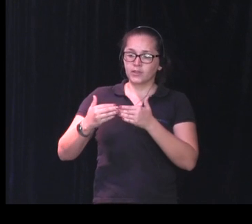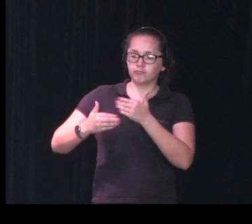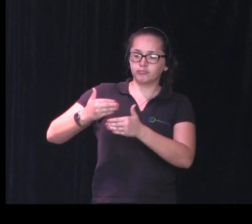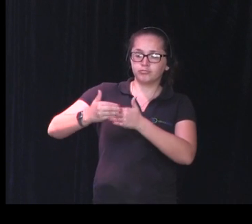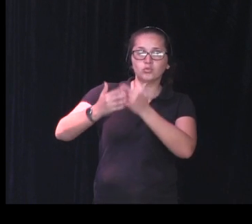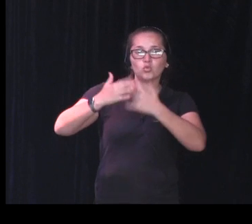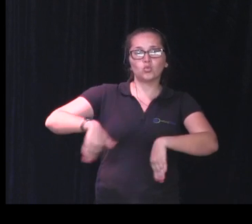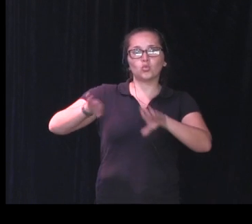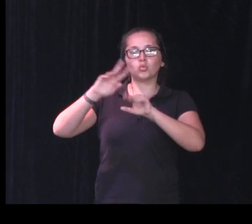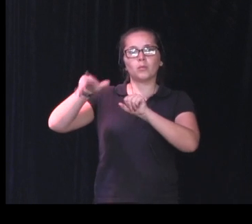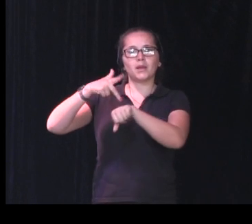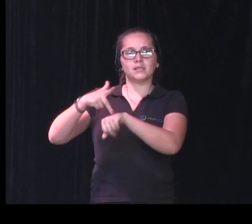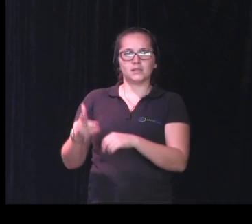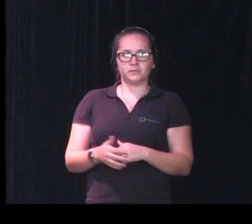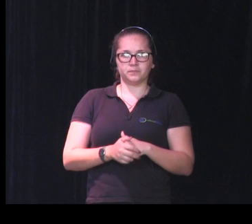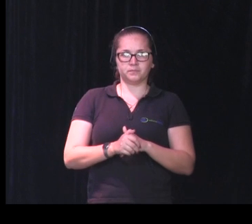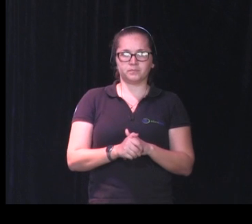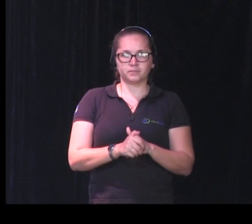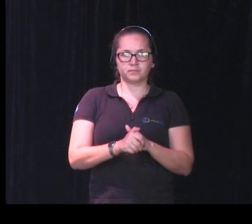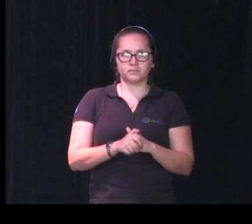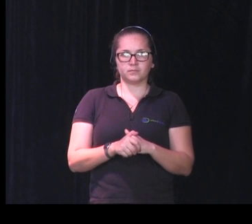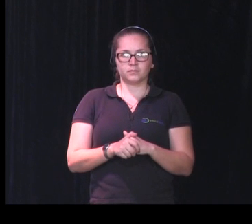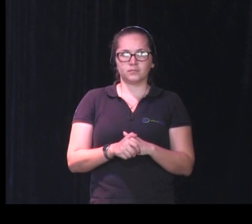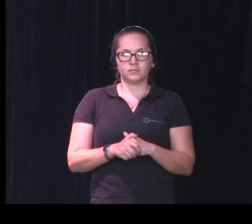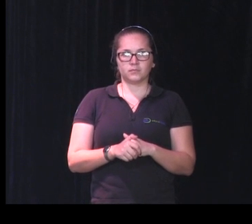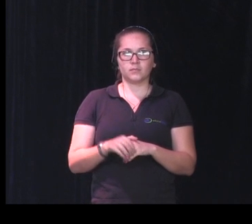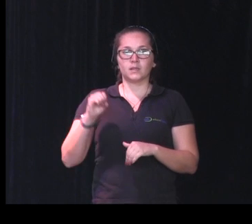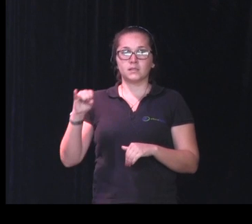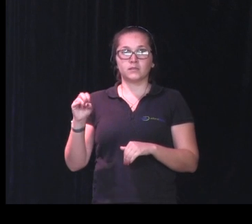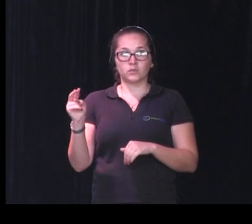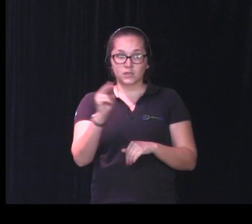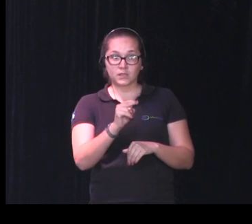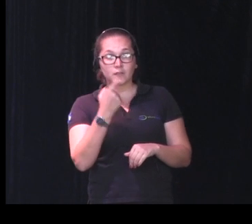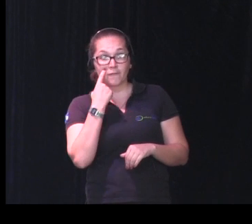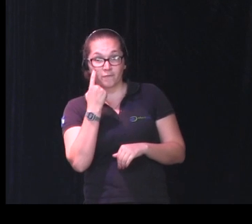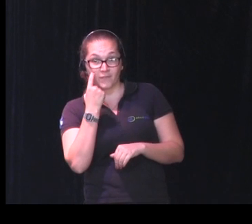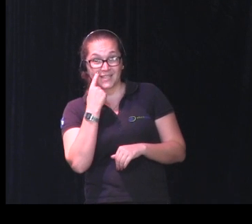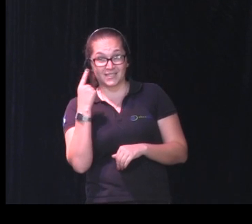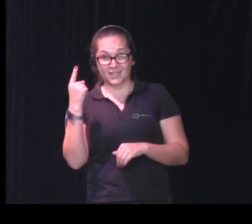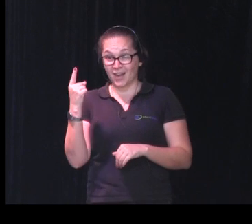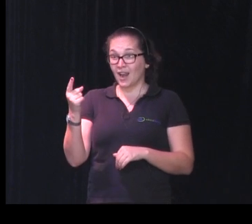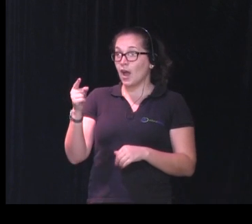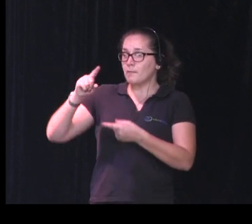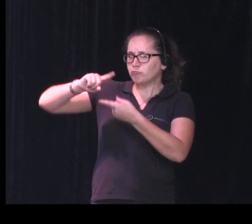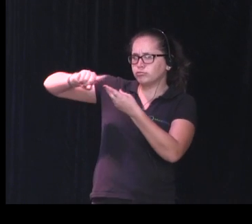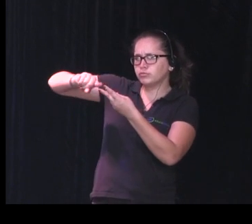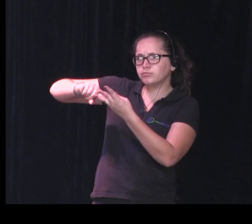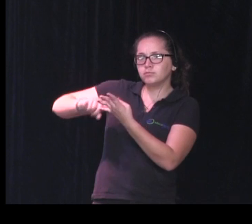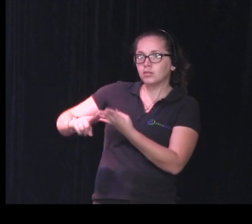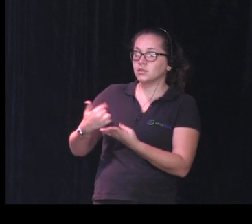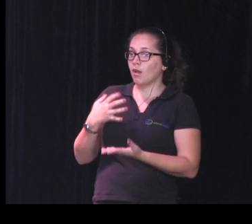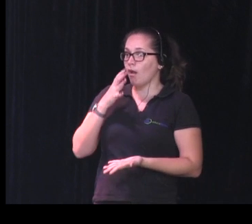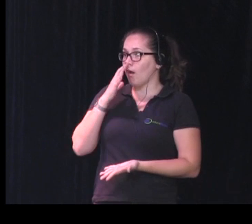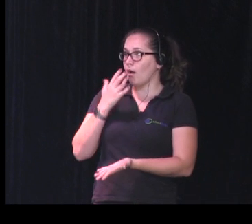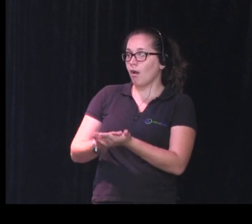o país. E se vocês vissem a tarefa que deram para este homem, é algo